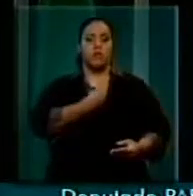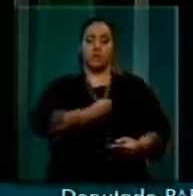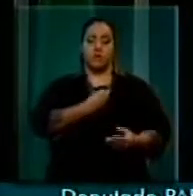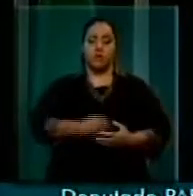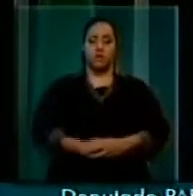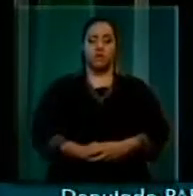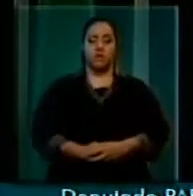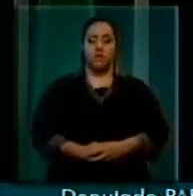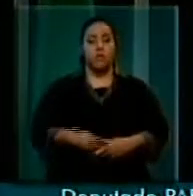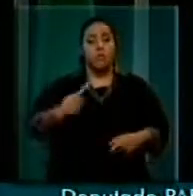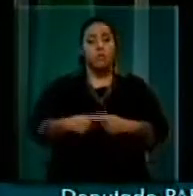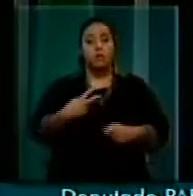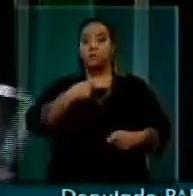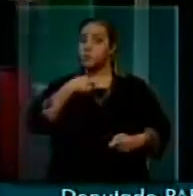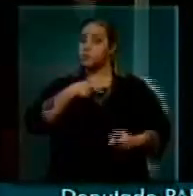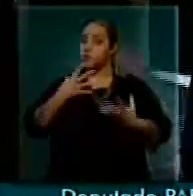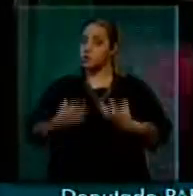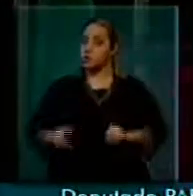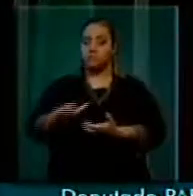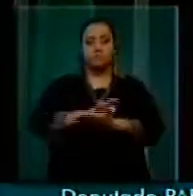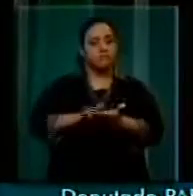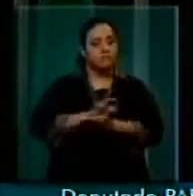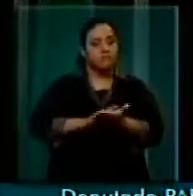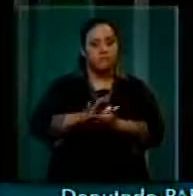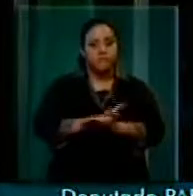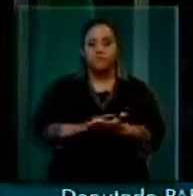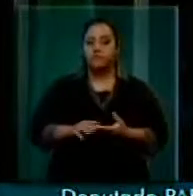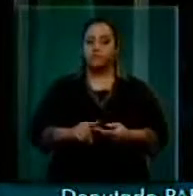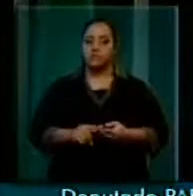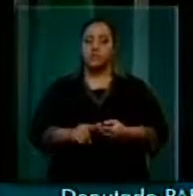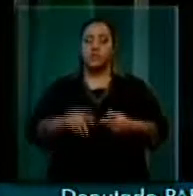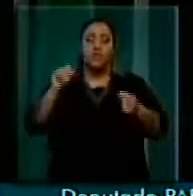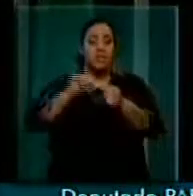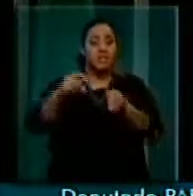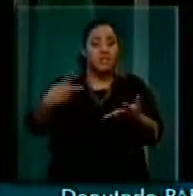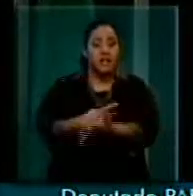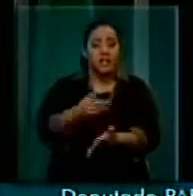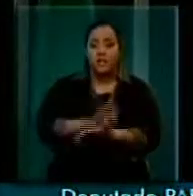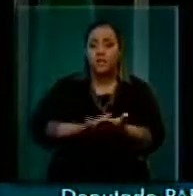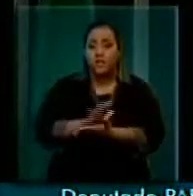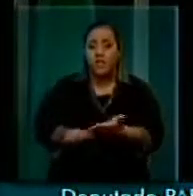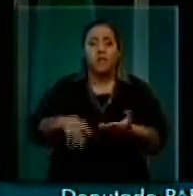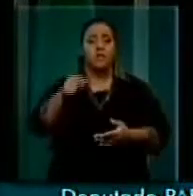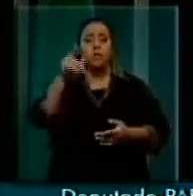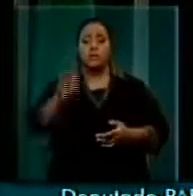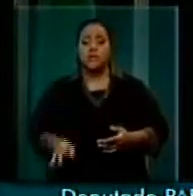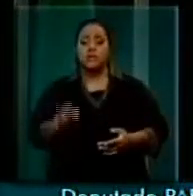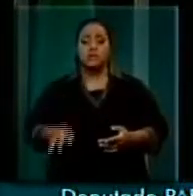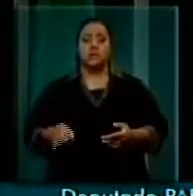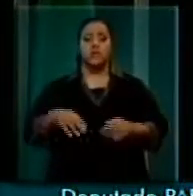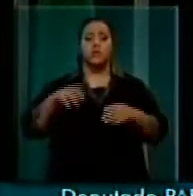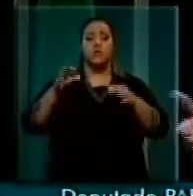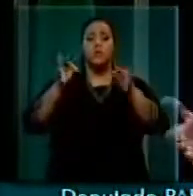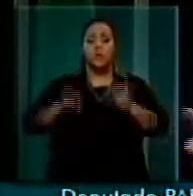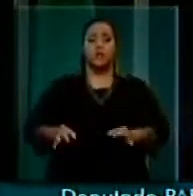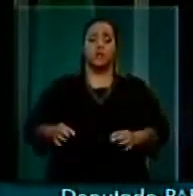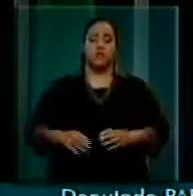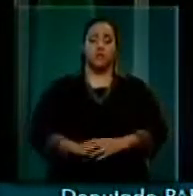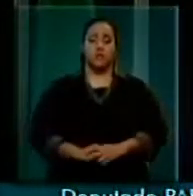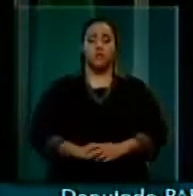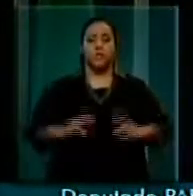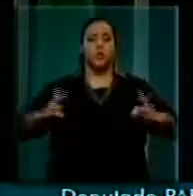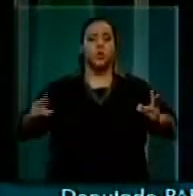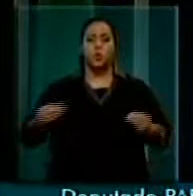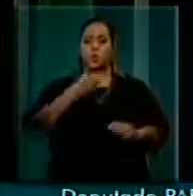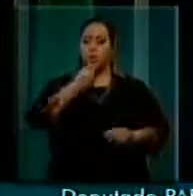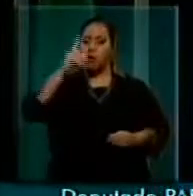não tolerar de modo algum, não transigir de modo algum com aquilo que é certo, com aquilo que é correto. Todo homem é um